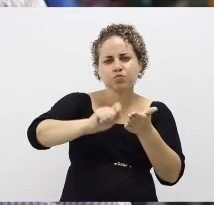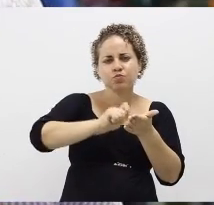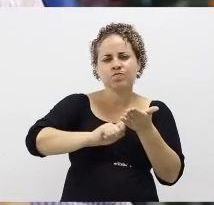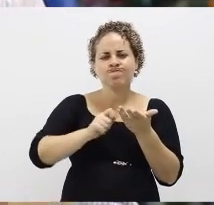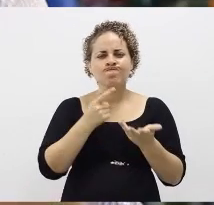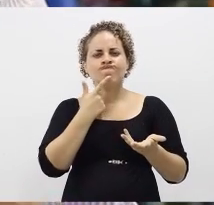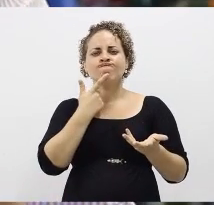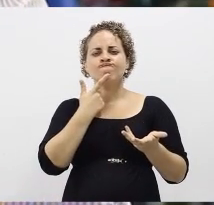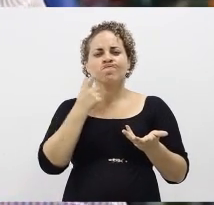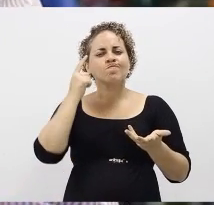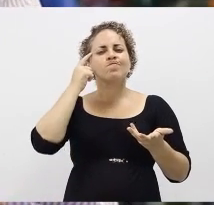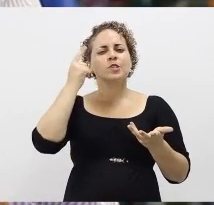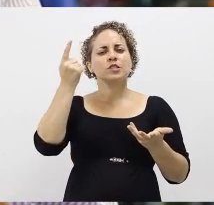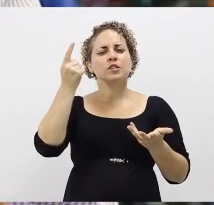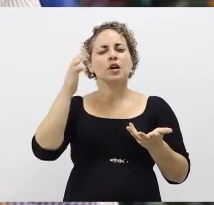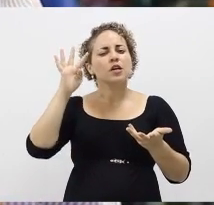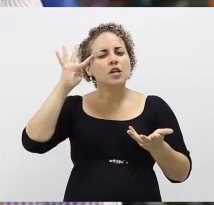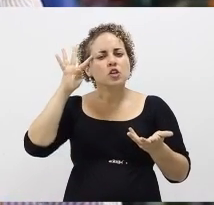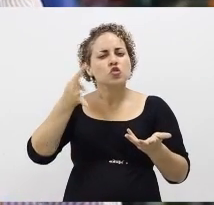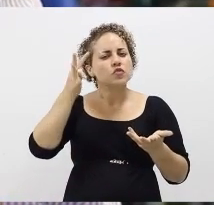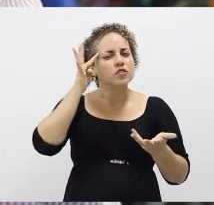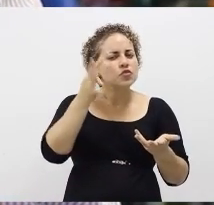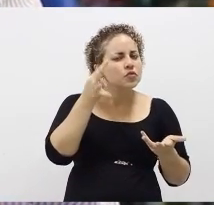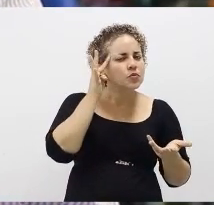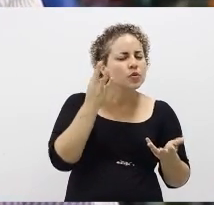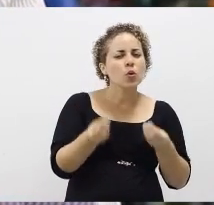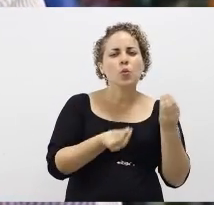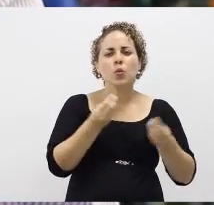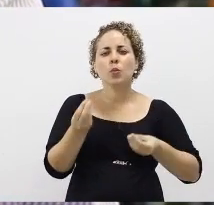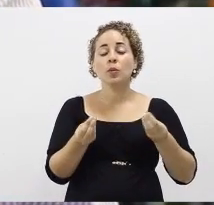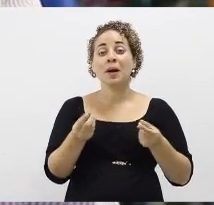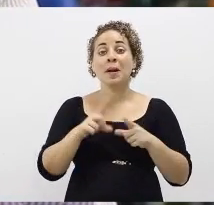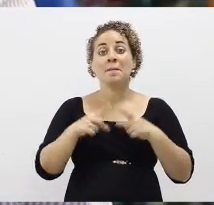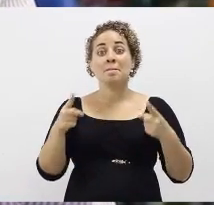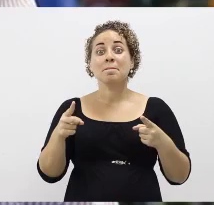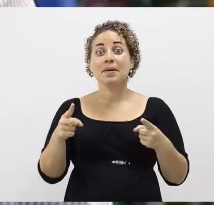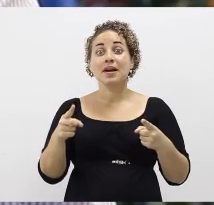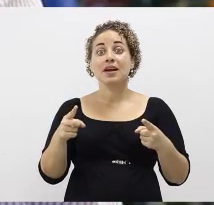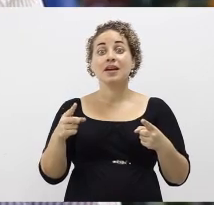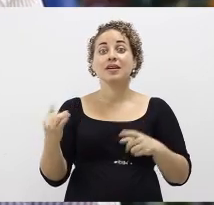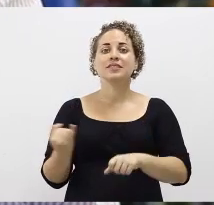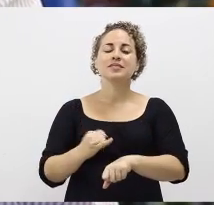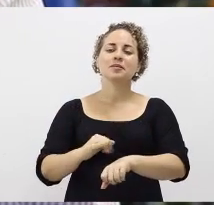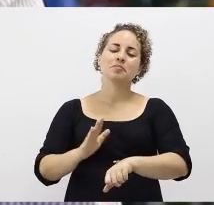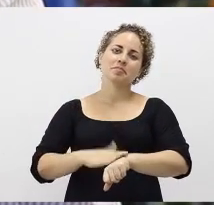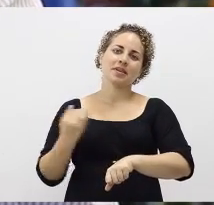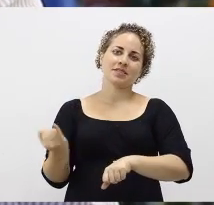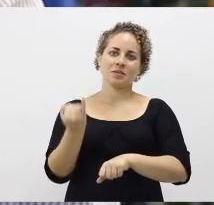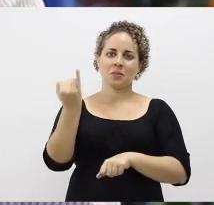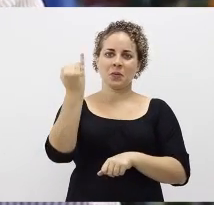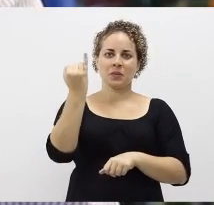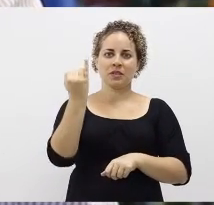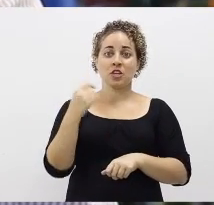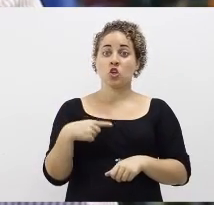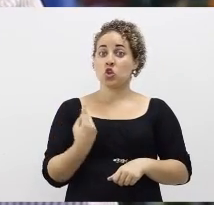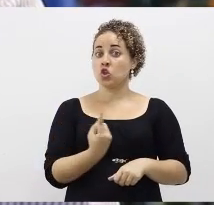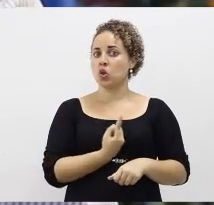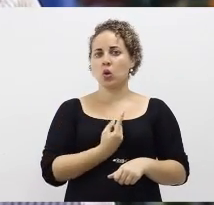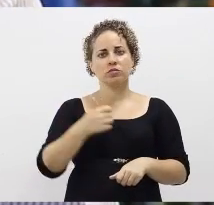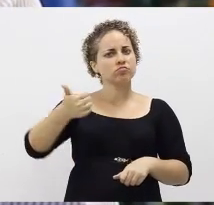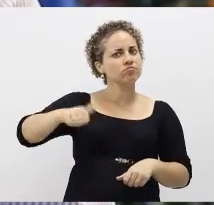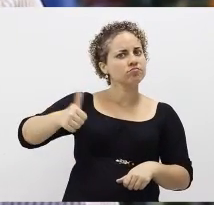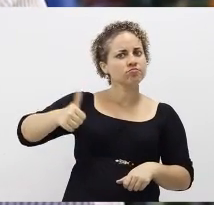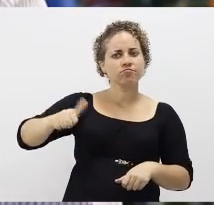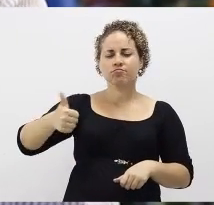soluções, criar soluções, porém, com algo muito importante. Nós ainda não